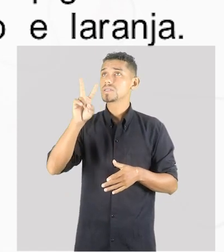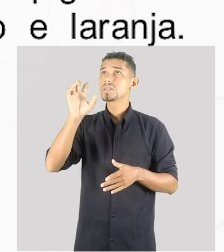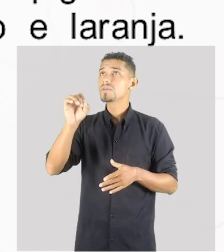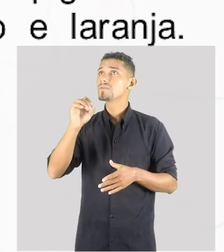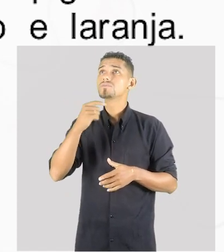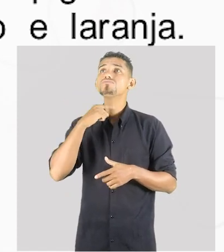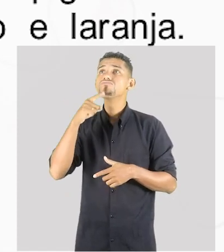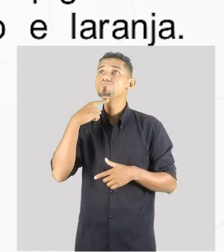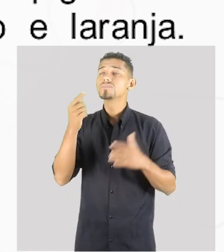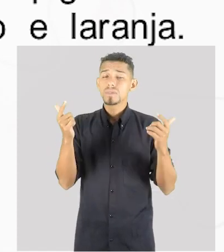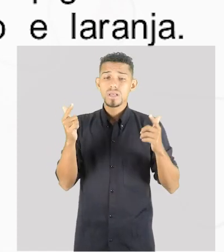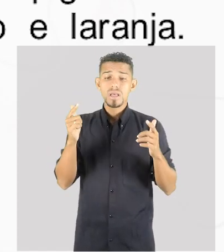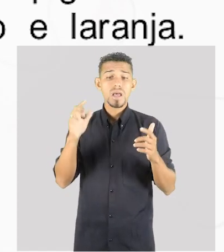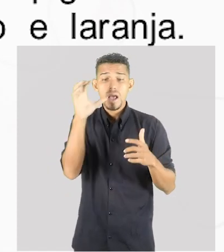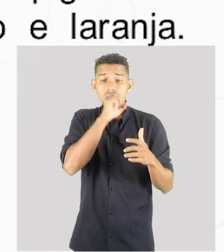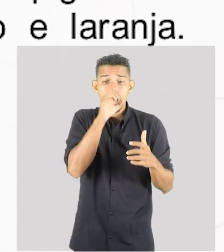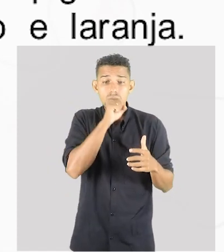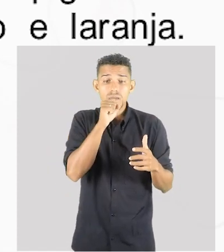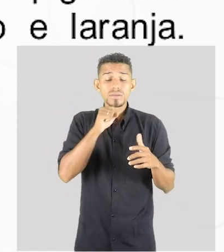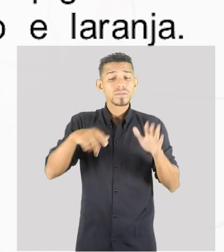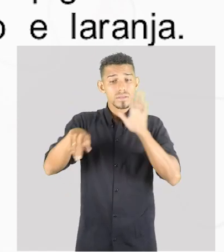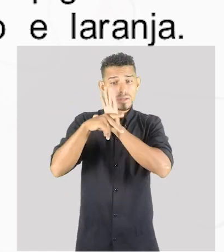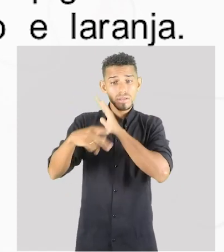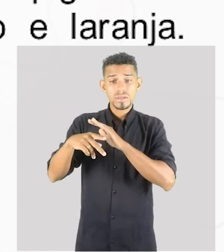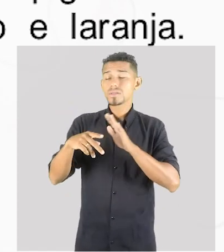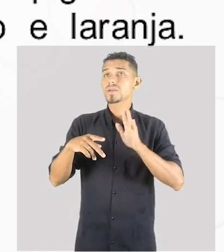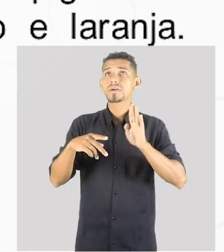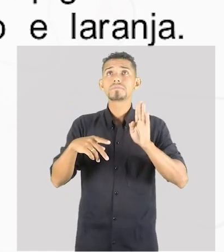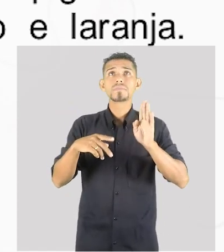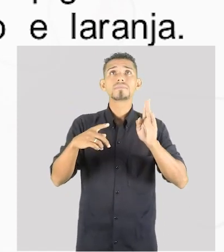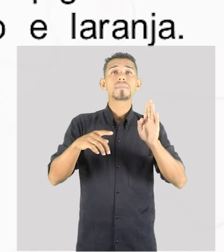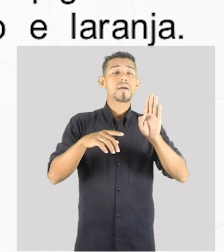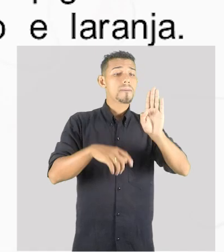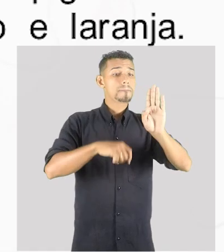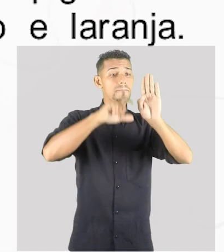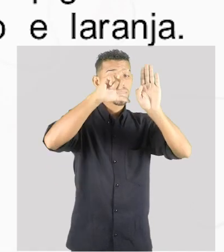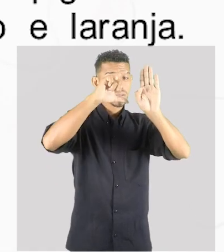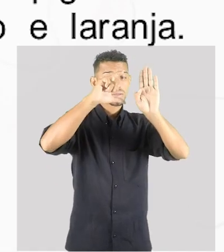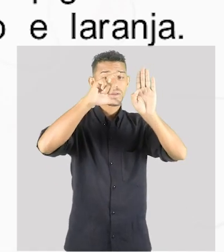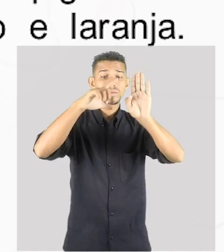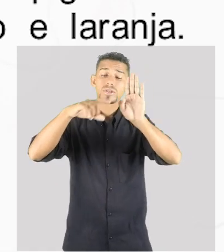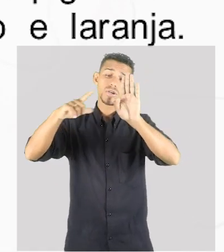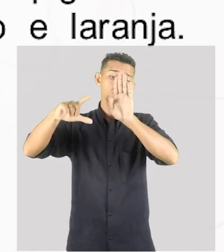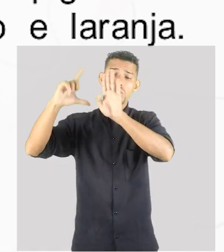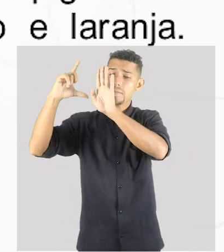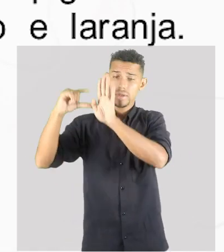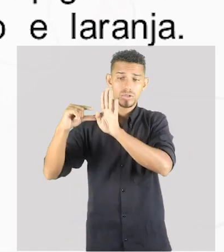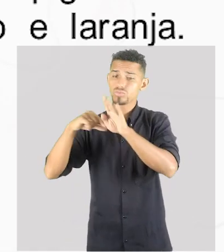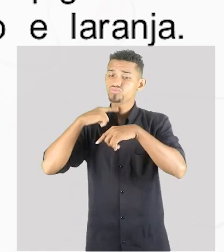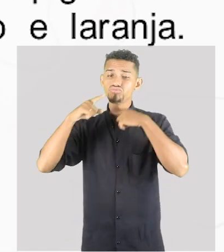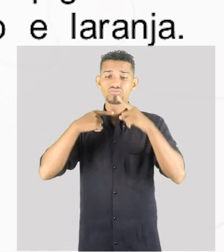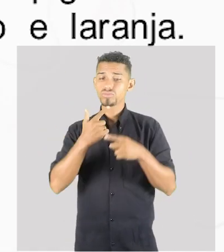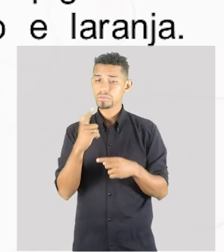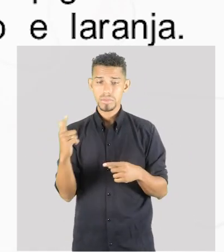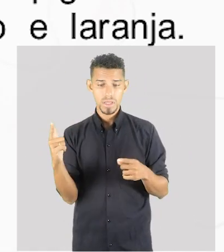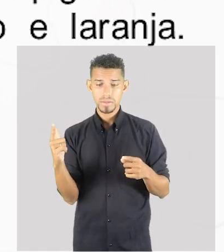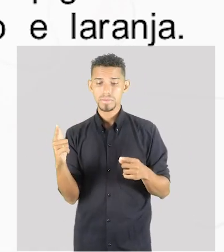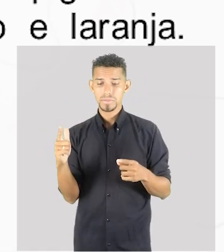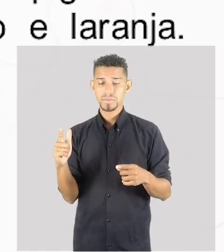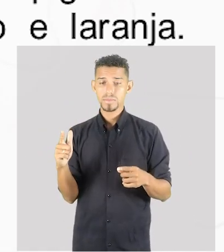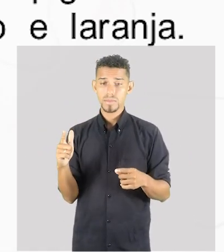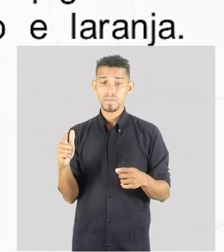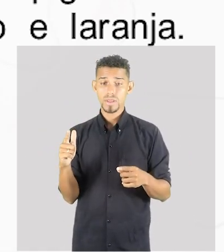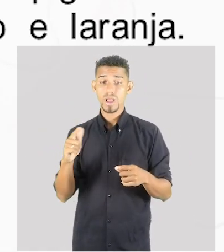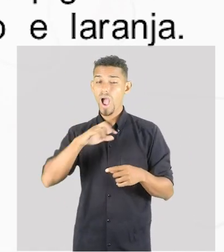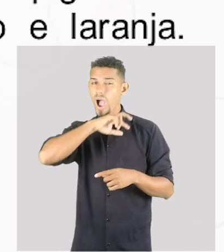O pigmento laranja é determinado pelo alelo dominante Bzão, enquanto o alelo Bzinho não produz esse pigmento. A